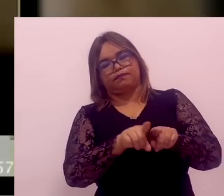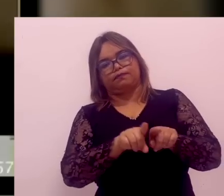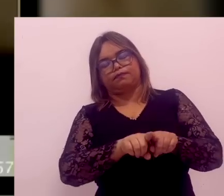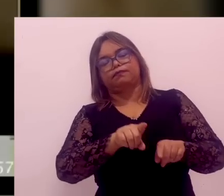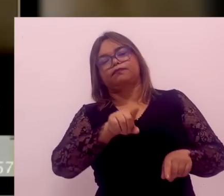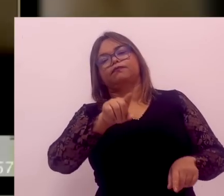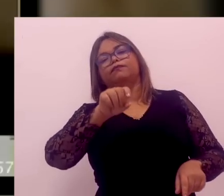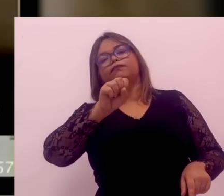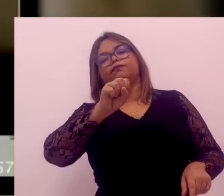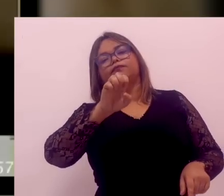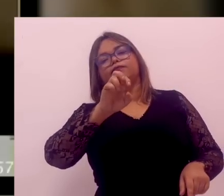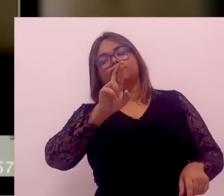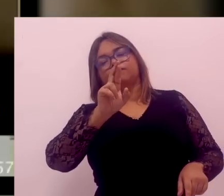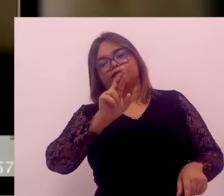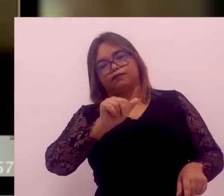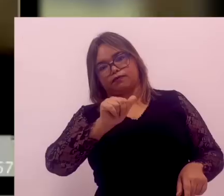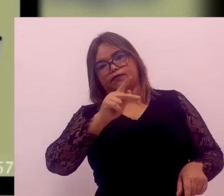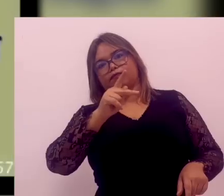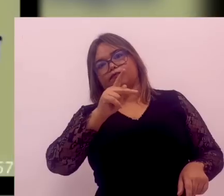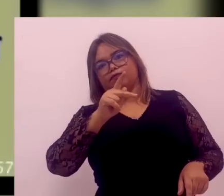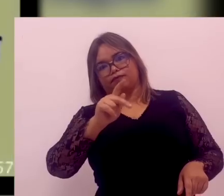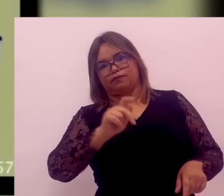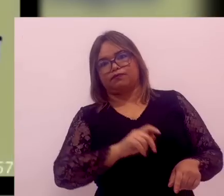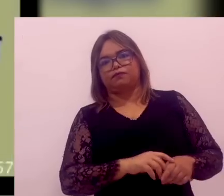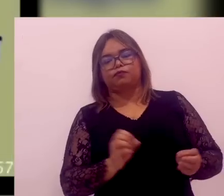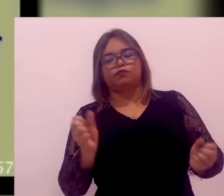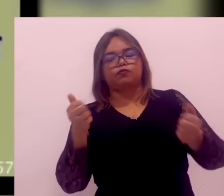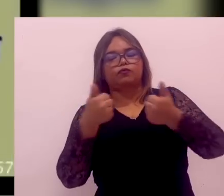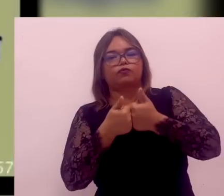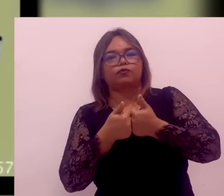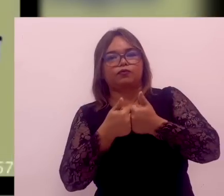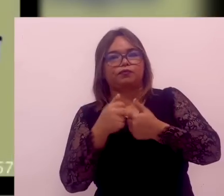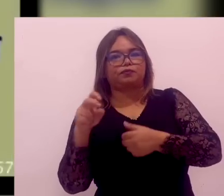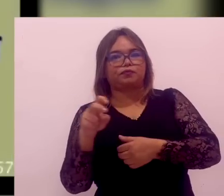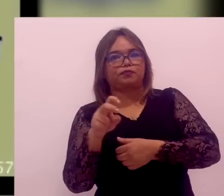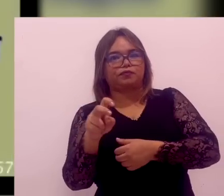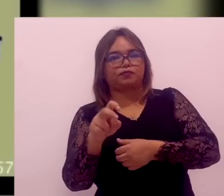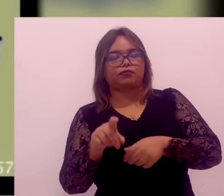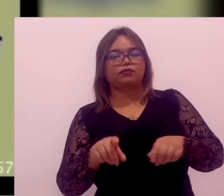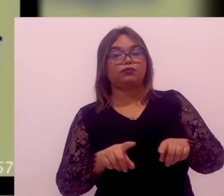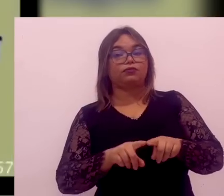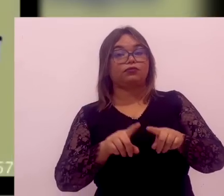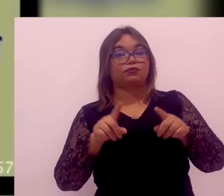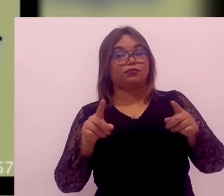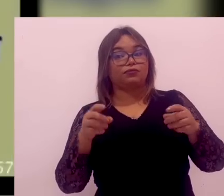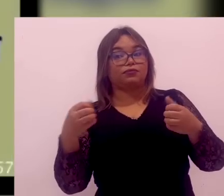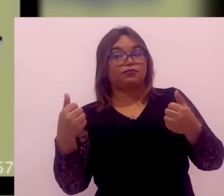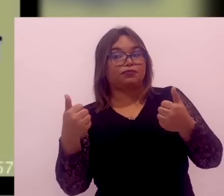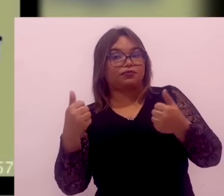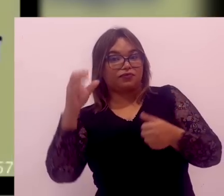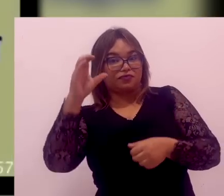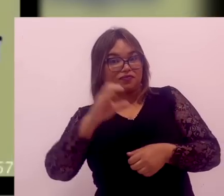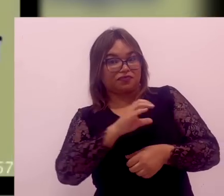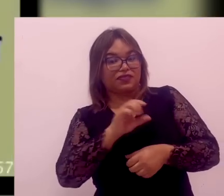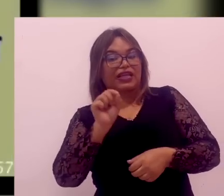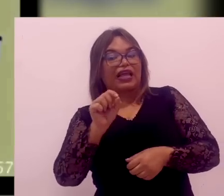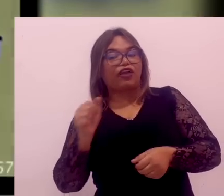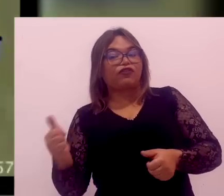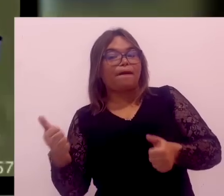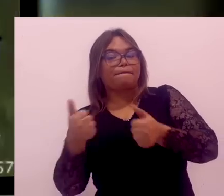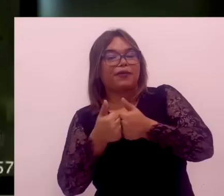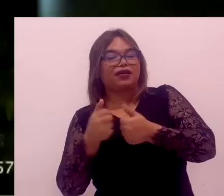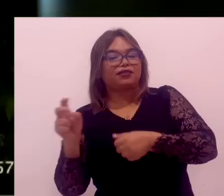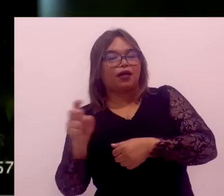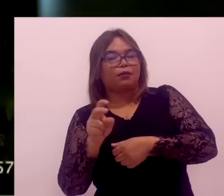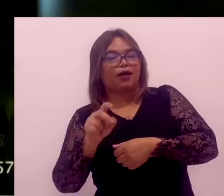catolicismo, Maria que fica perto da serpente. E também Dionísio como criança, tudo é a mesma coisa. Esses deuses vêm no hexagrama